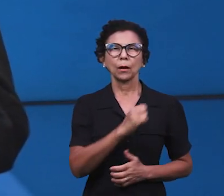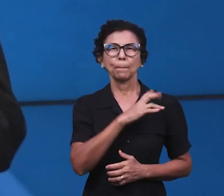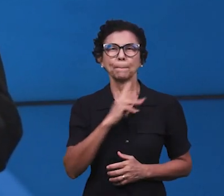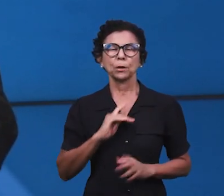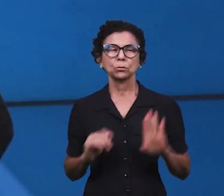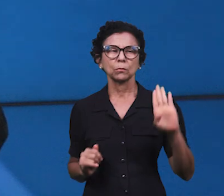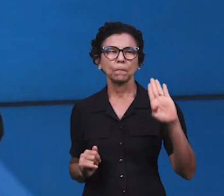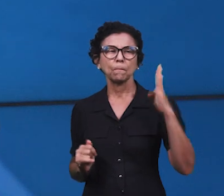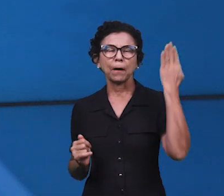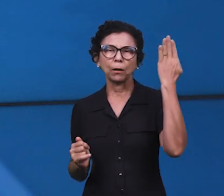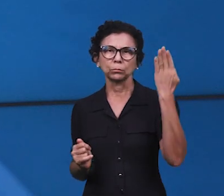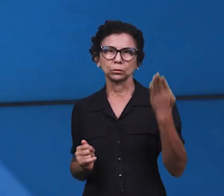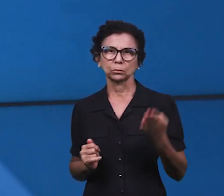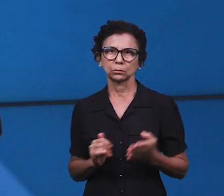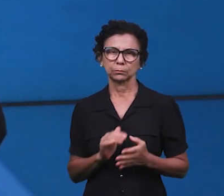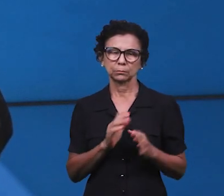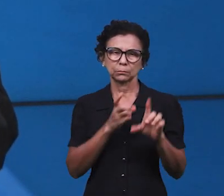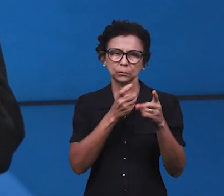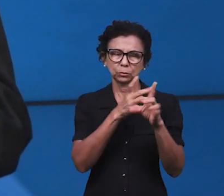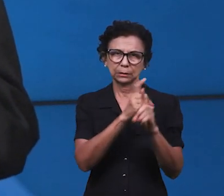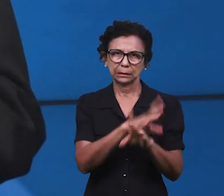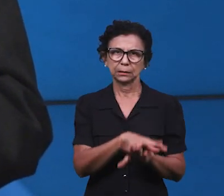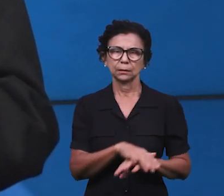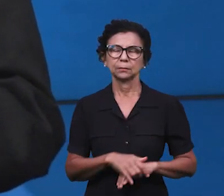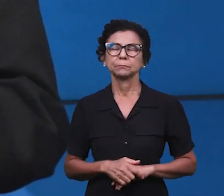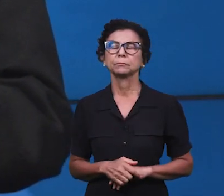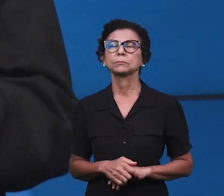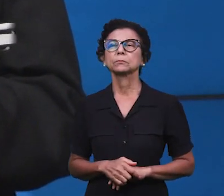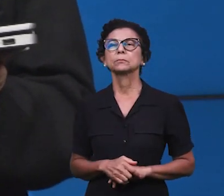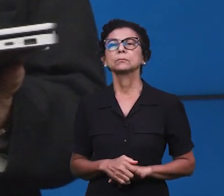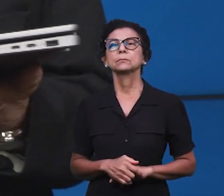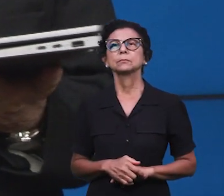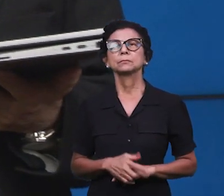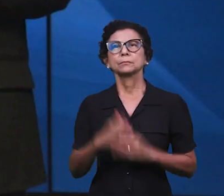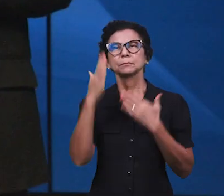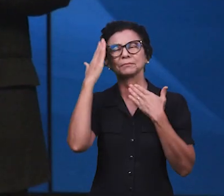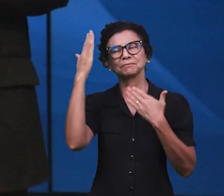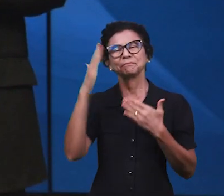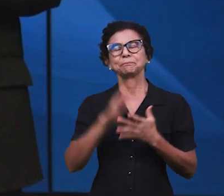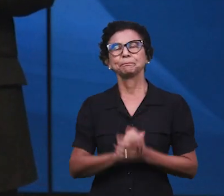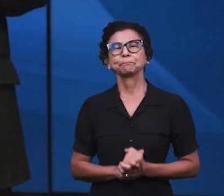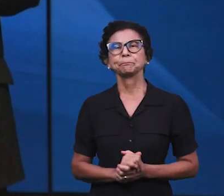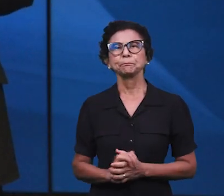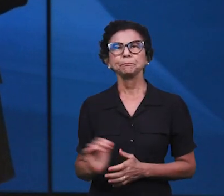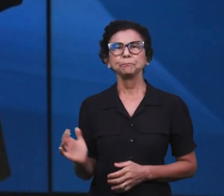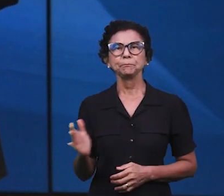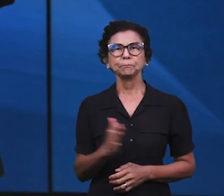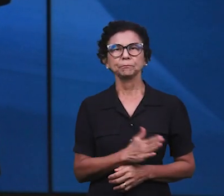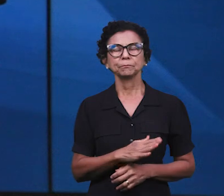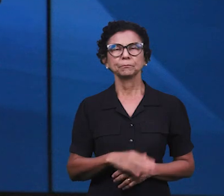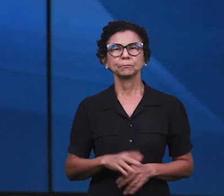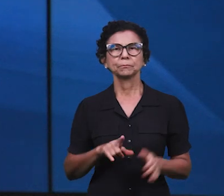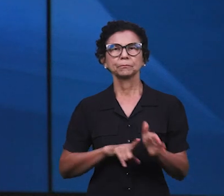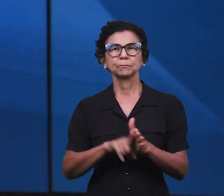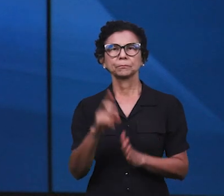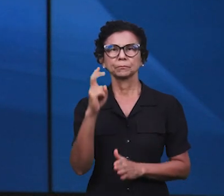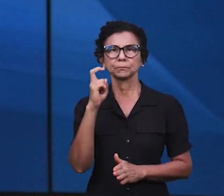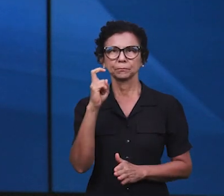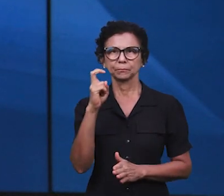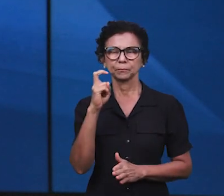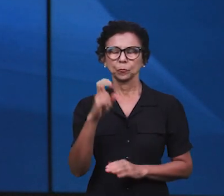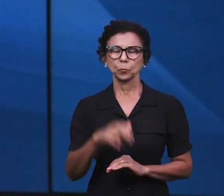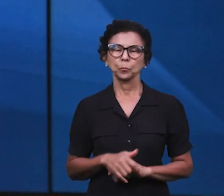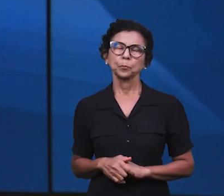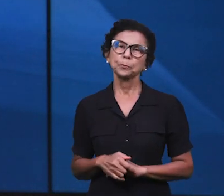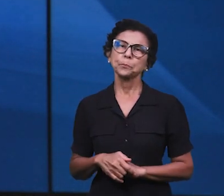que não era a verdadeira doutrina. Muito bem, obrigado pela participação de vocês. Muito bem, irmãos, a nossa quinta pergunta agora, ela diz assim, vamos